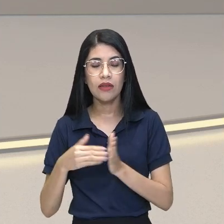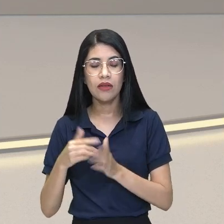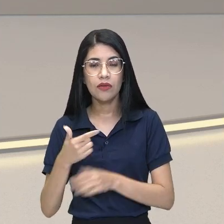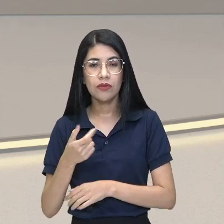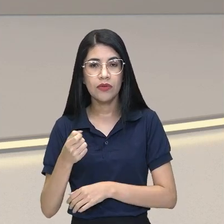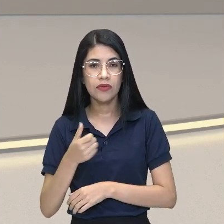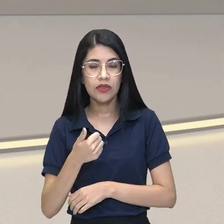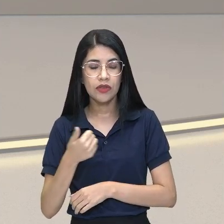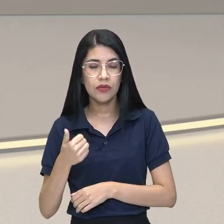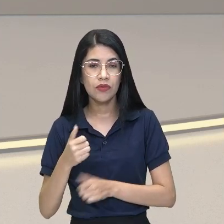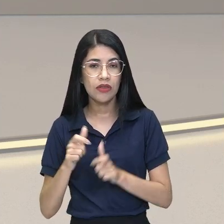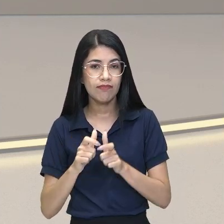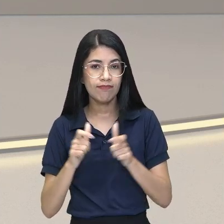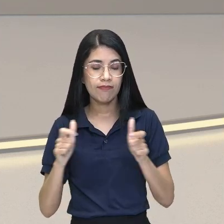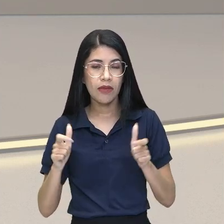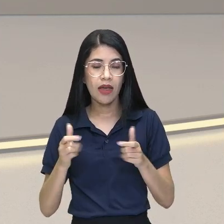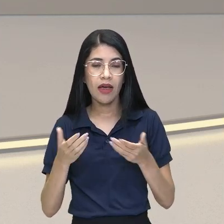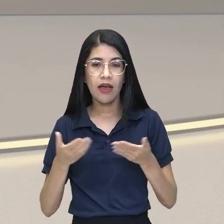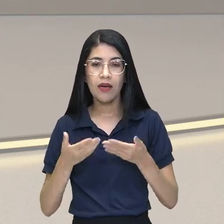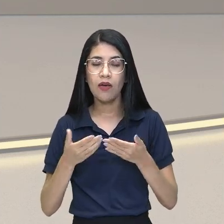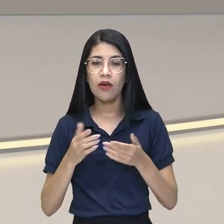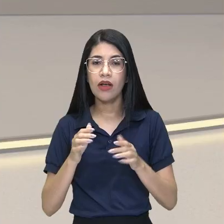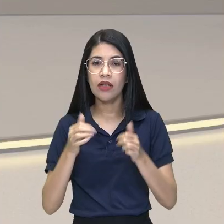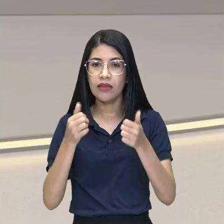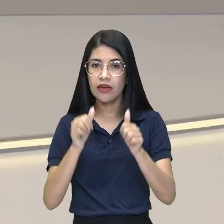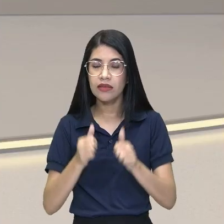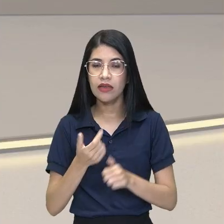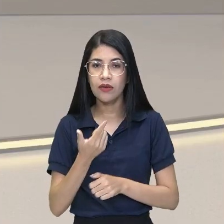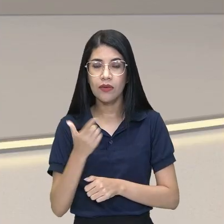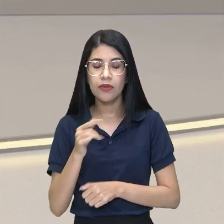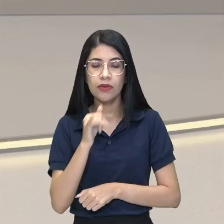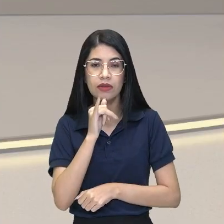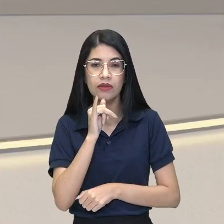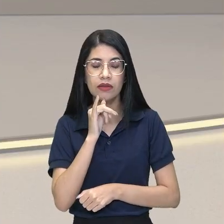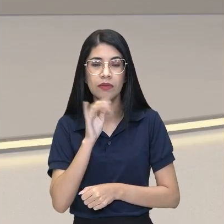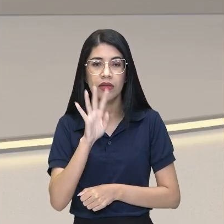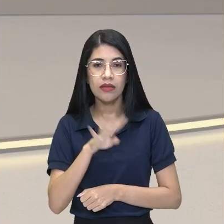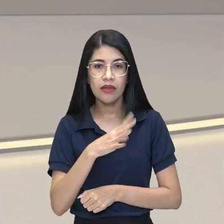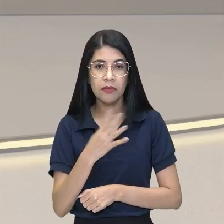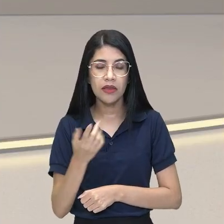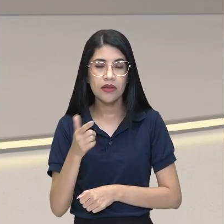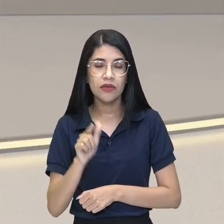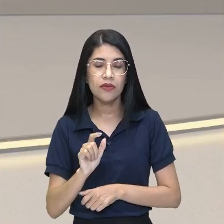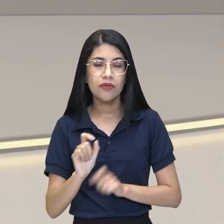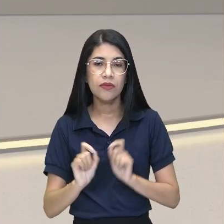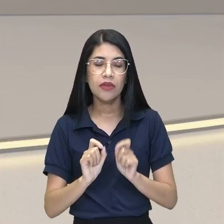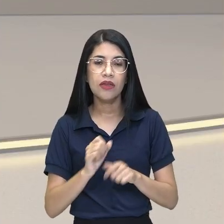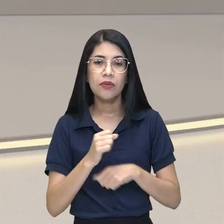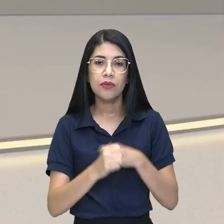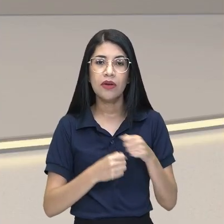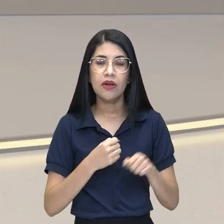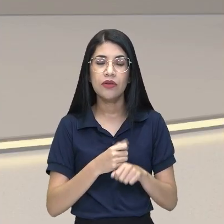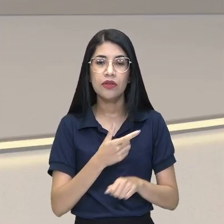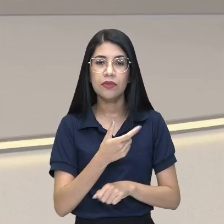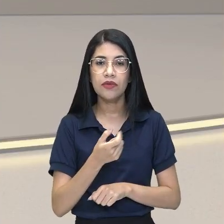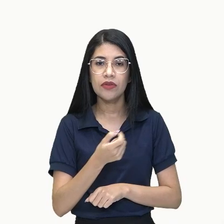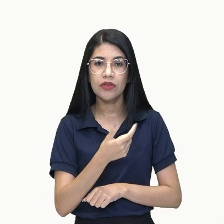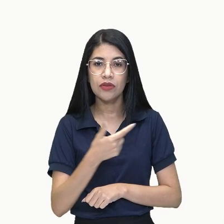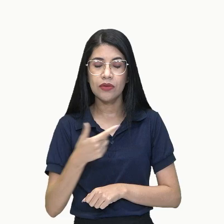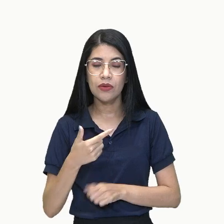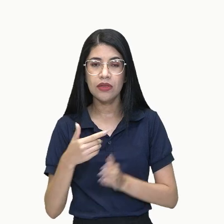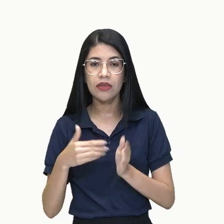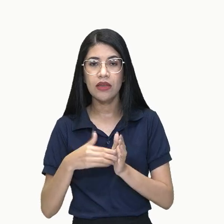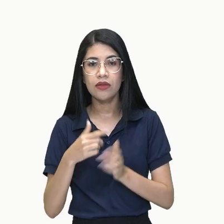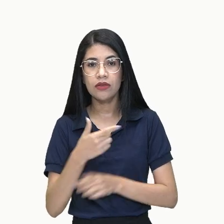Infelizmente. Mas a gente vai analisar agora um outro caso. Vamos voltar à nossa tabelinha, porque nós vamos analisar agora de 2022 para